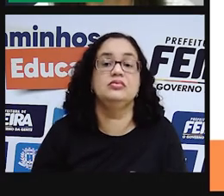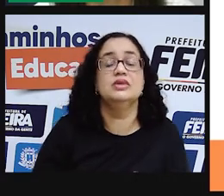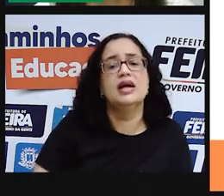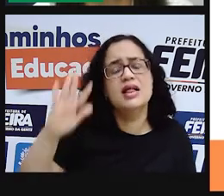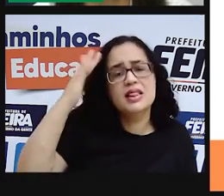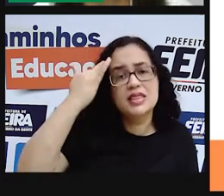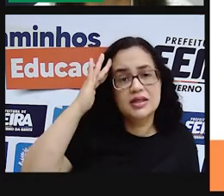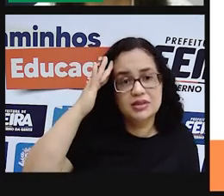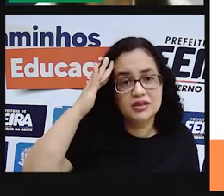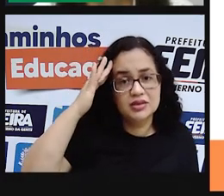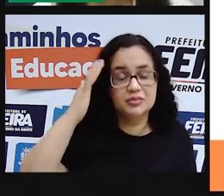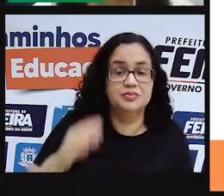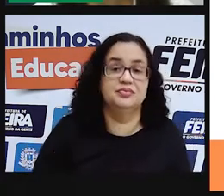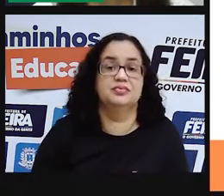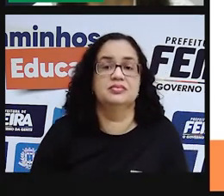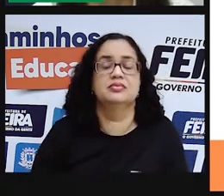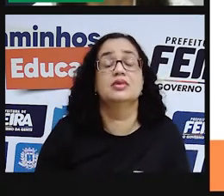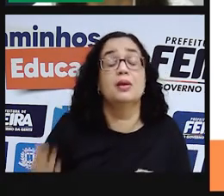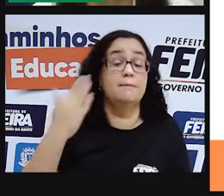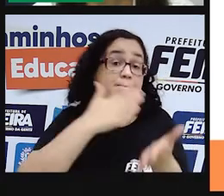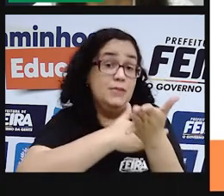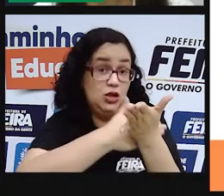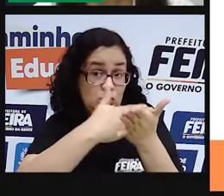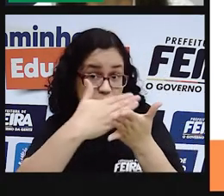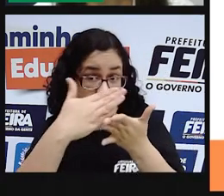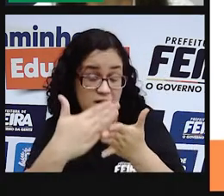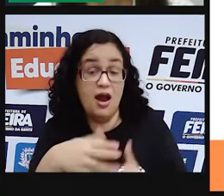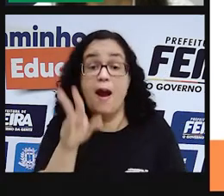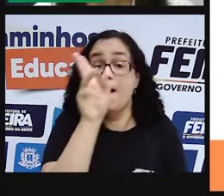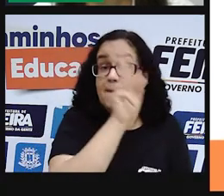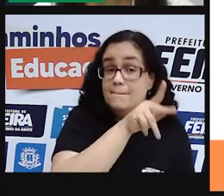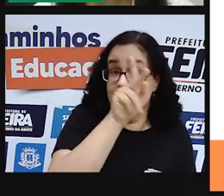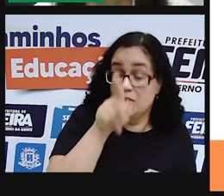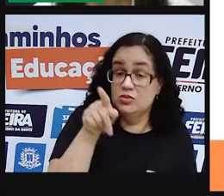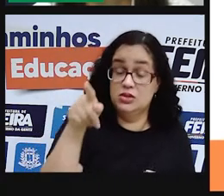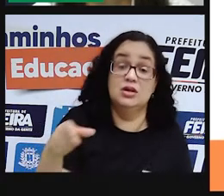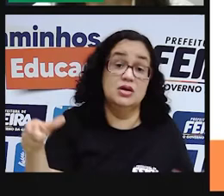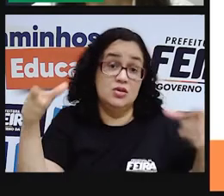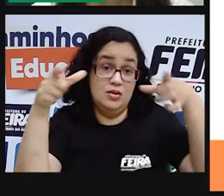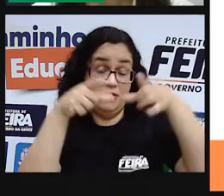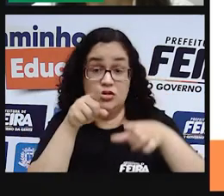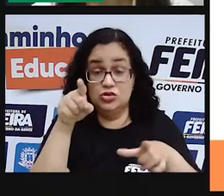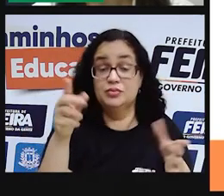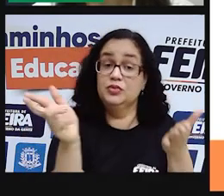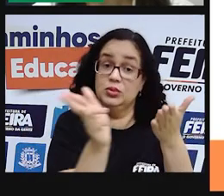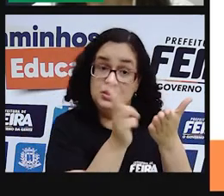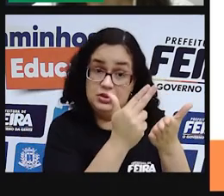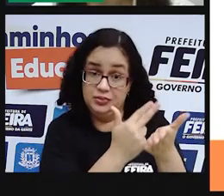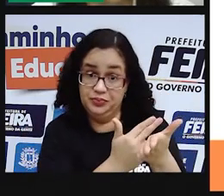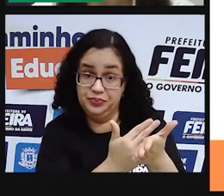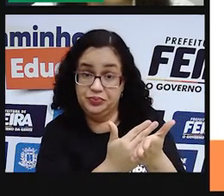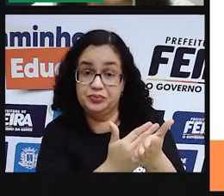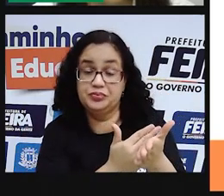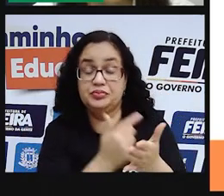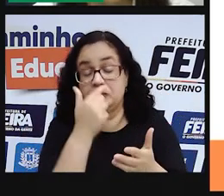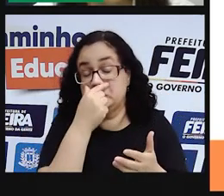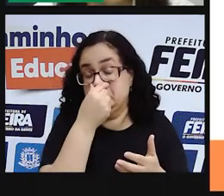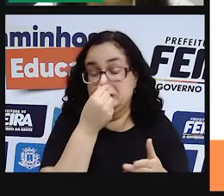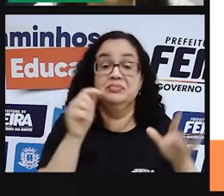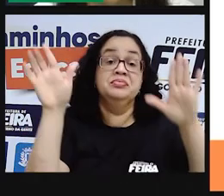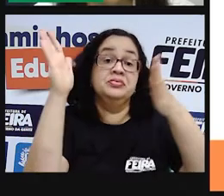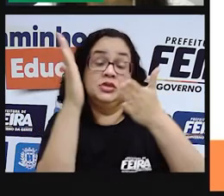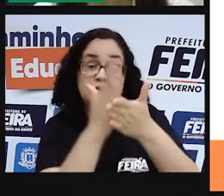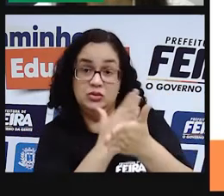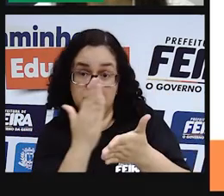Vamos entender. Para iniciar, a Pró colocou aí a imagem da capa de